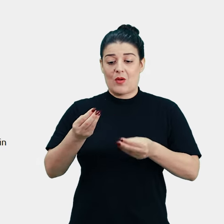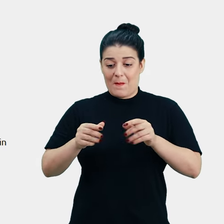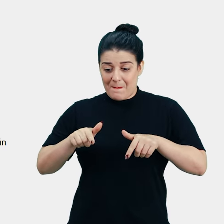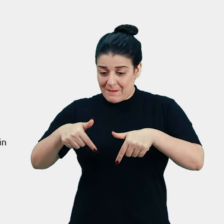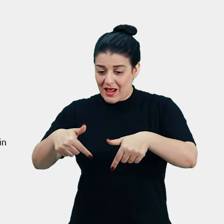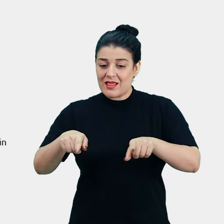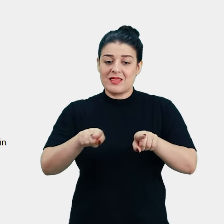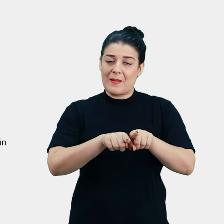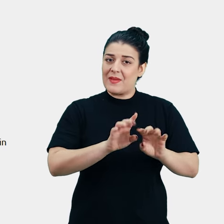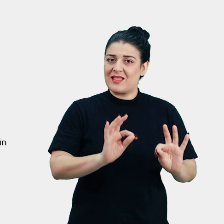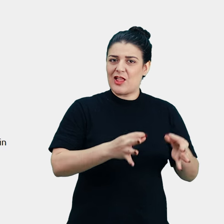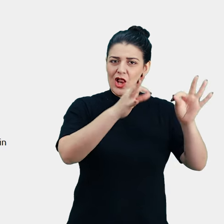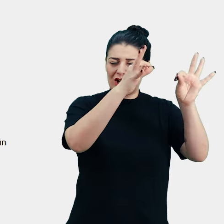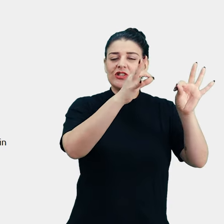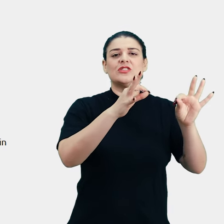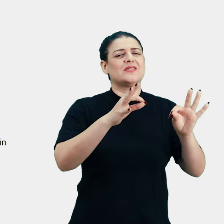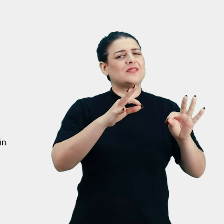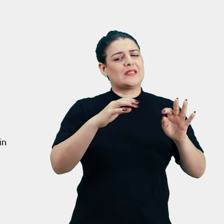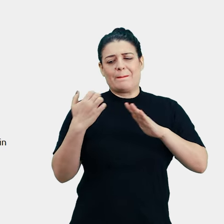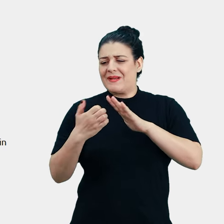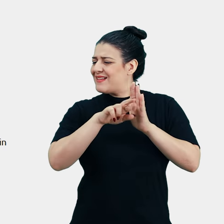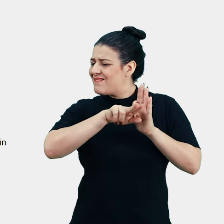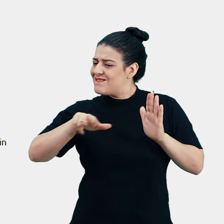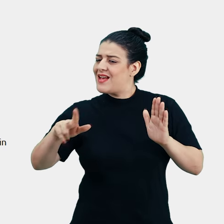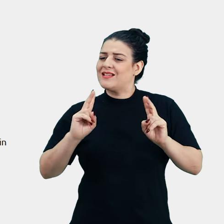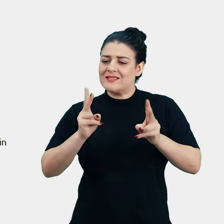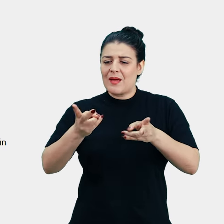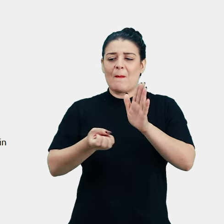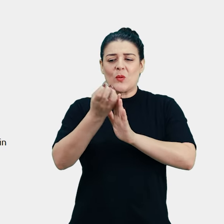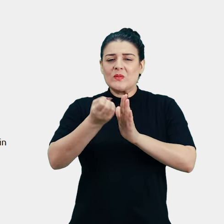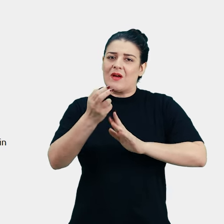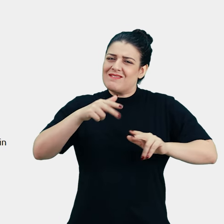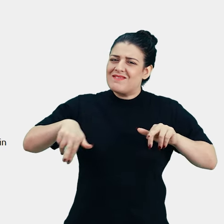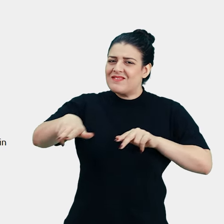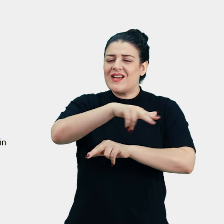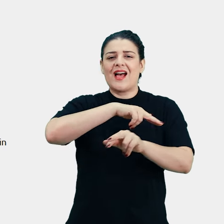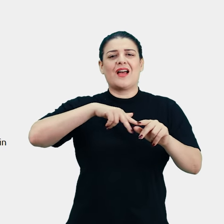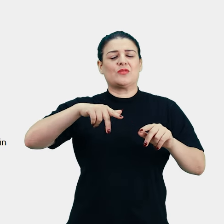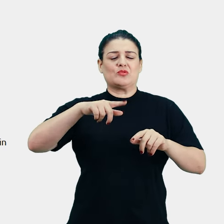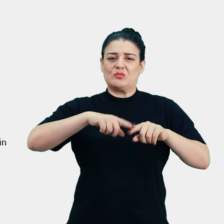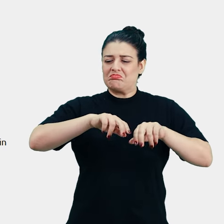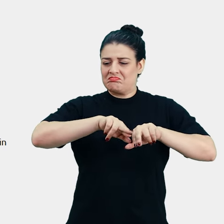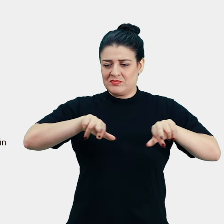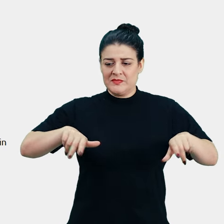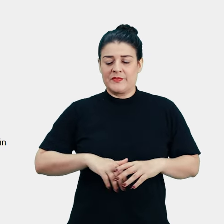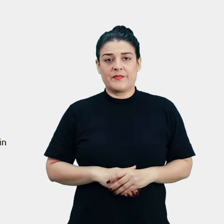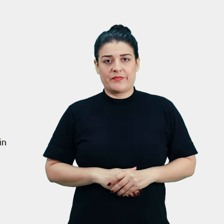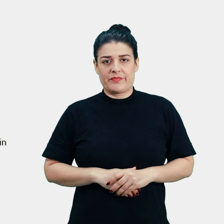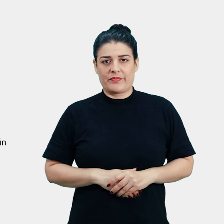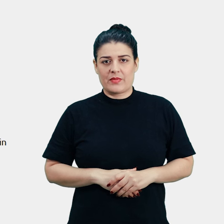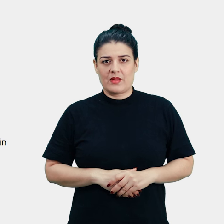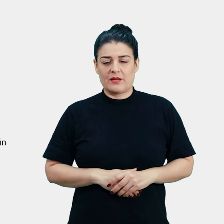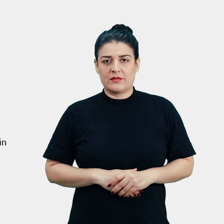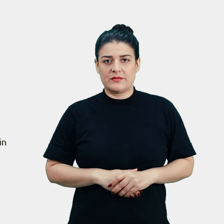aplicação quanto tecnológica. Nós temos diversas empresas que estão sempre produzindo diversos tipos de equipamentos, tá?